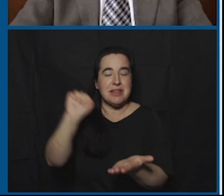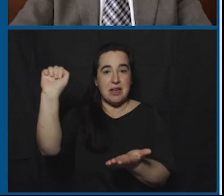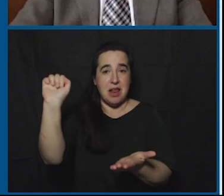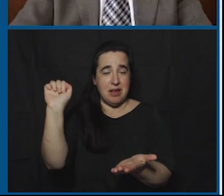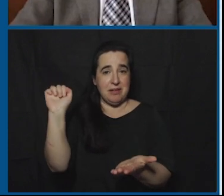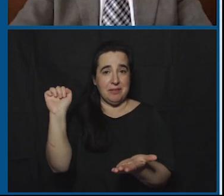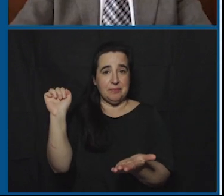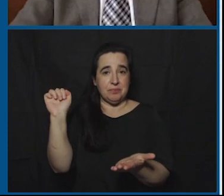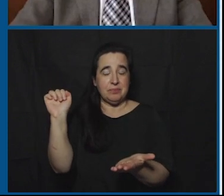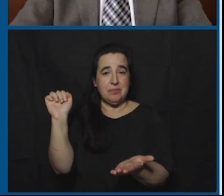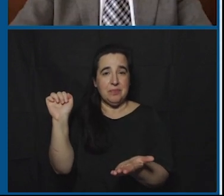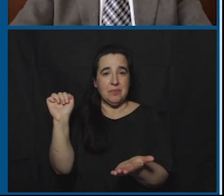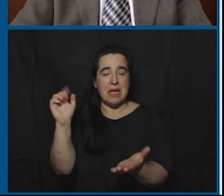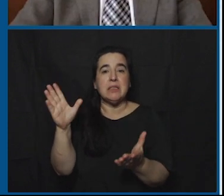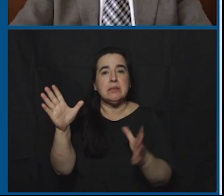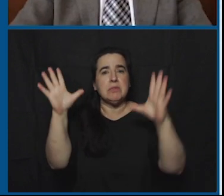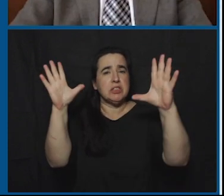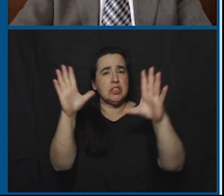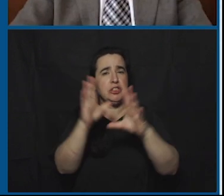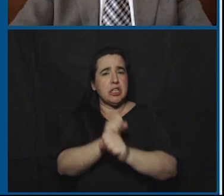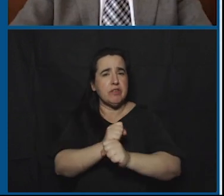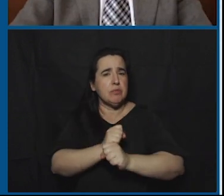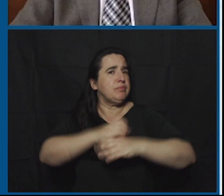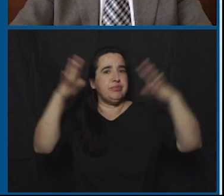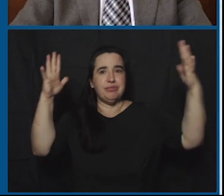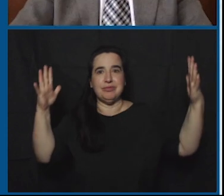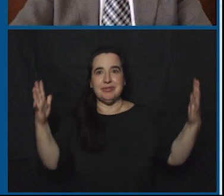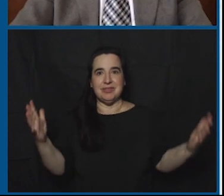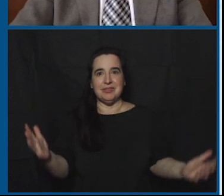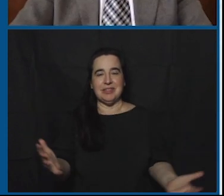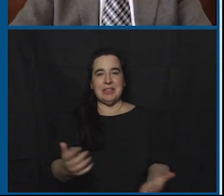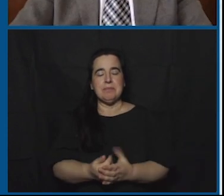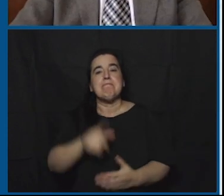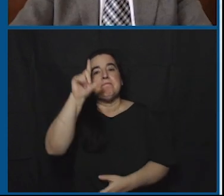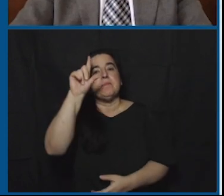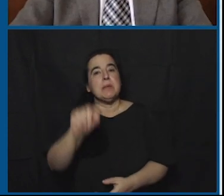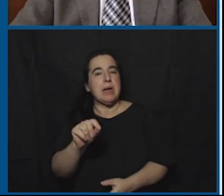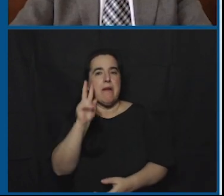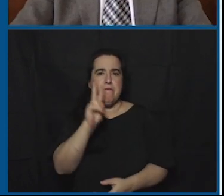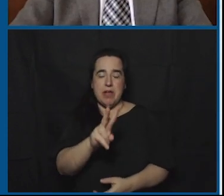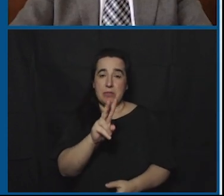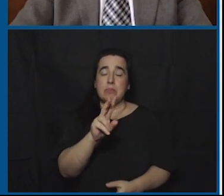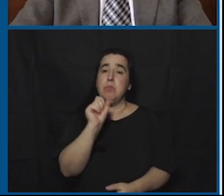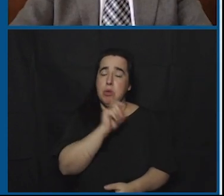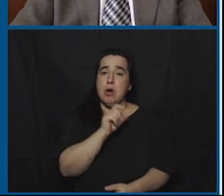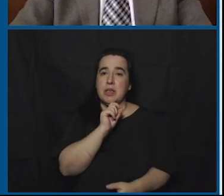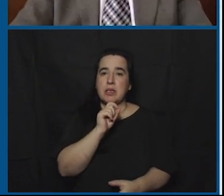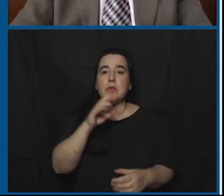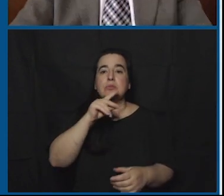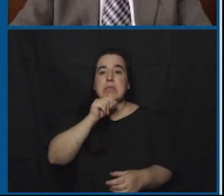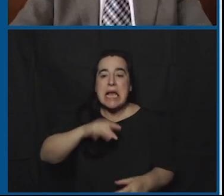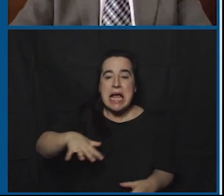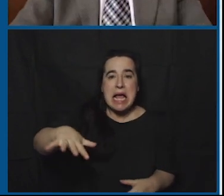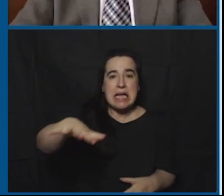ali e que dissipou aquelas trevas. Mas também nós podemos ver a luz no deserto, quando